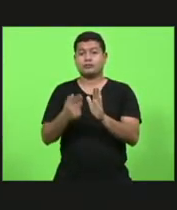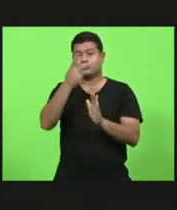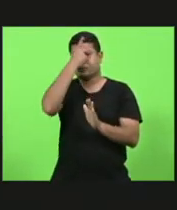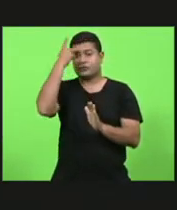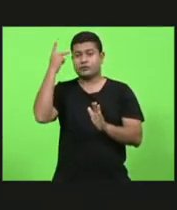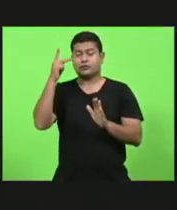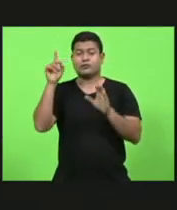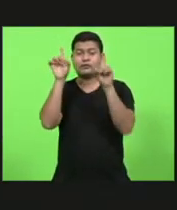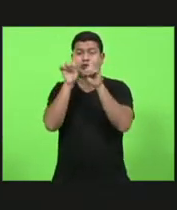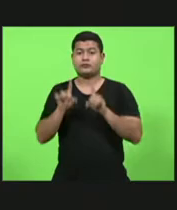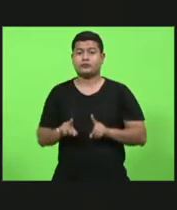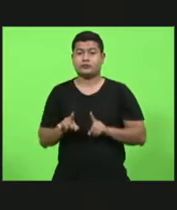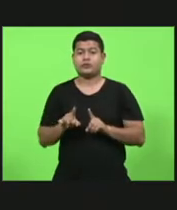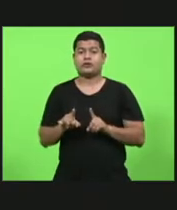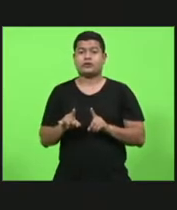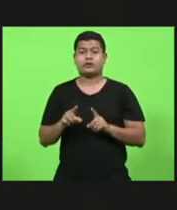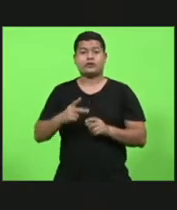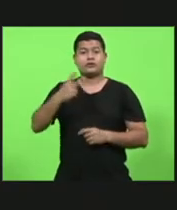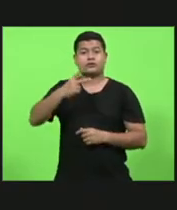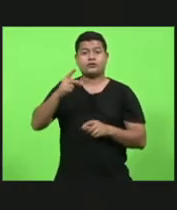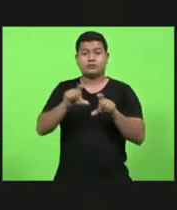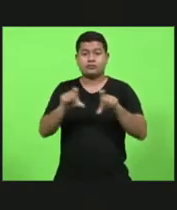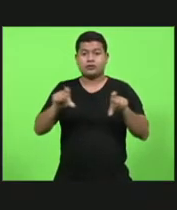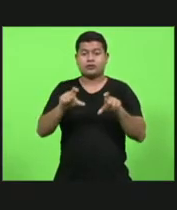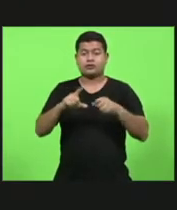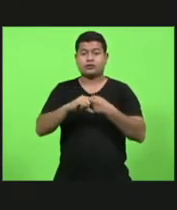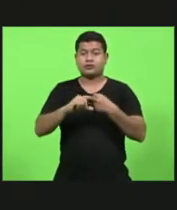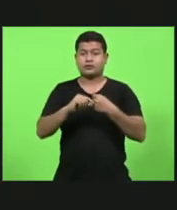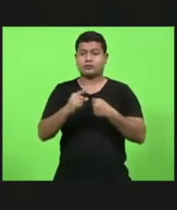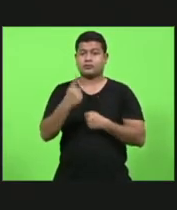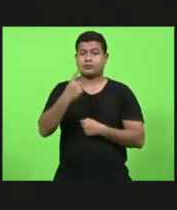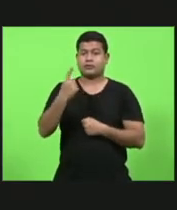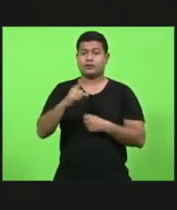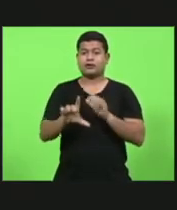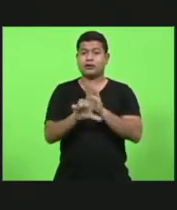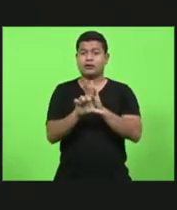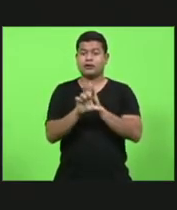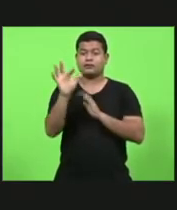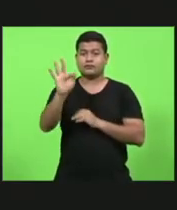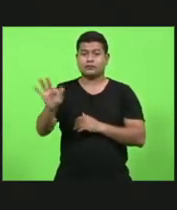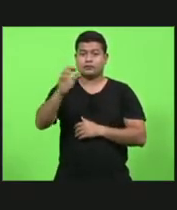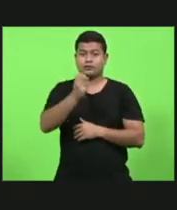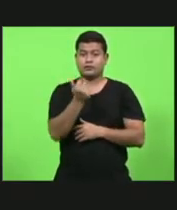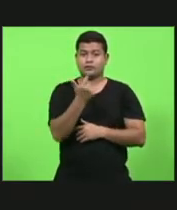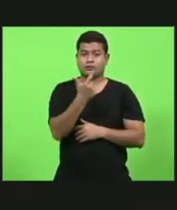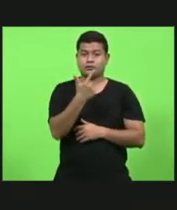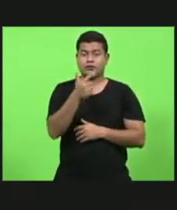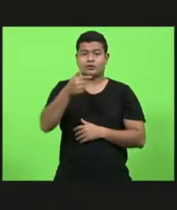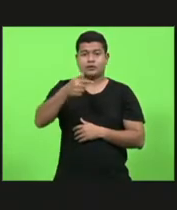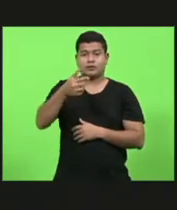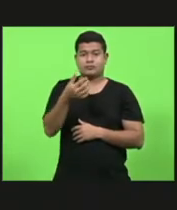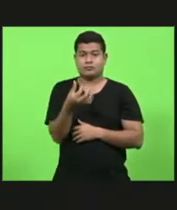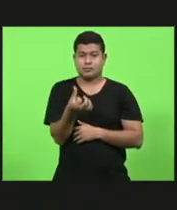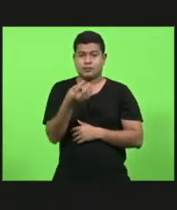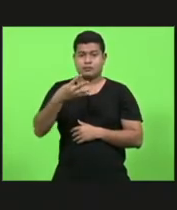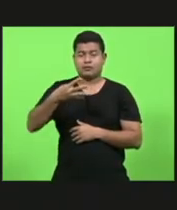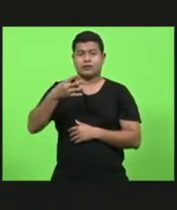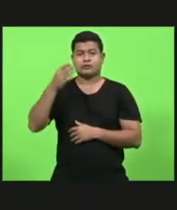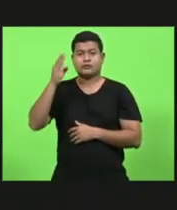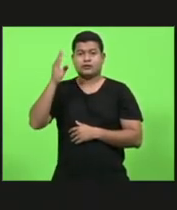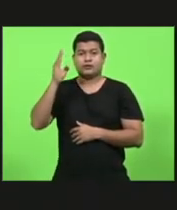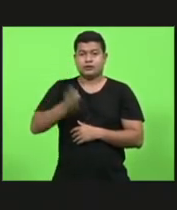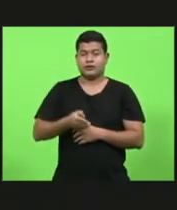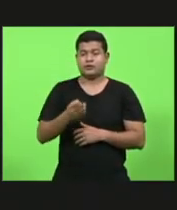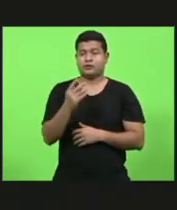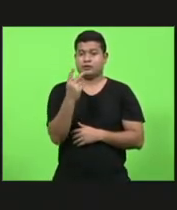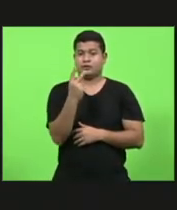deficiência, segundo o parágrafo 2º do artigo 1º da Lei Federal nº 12.764, de 27 de dezembro de